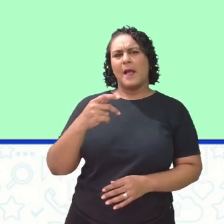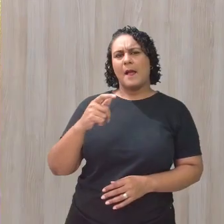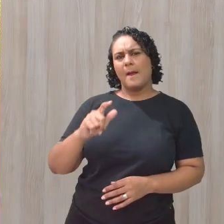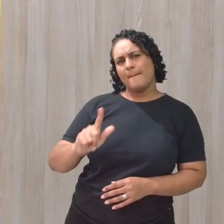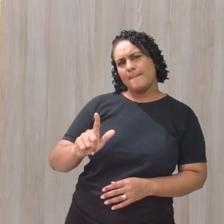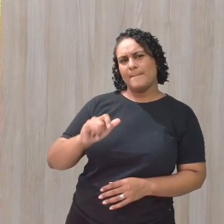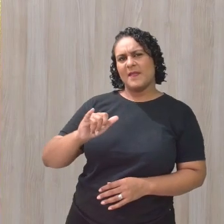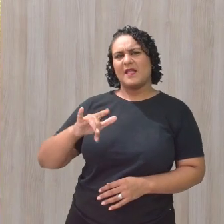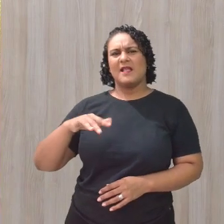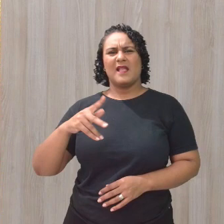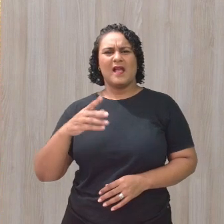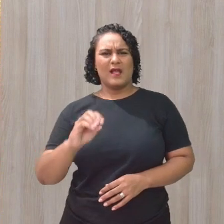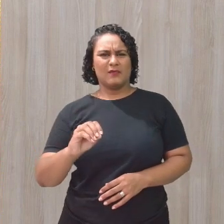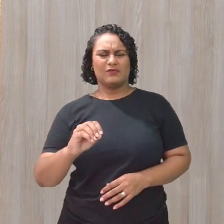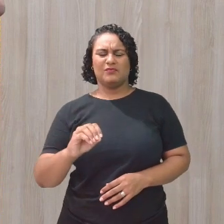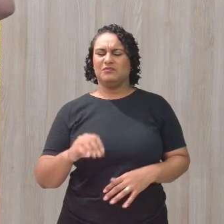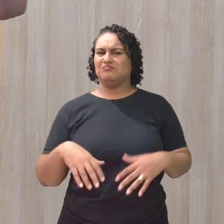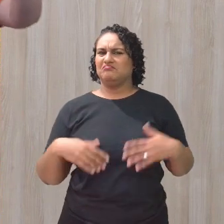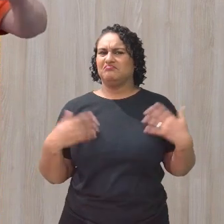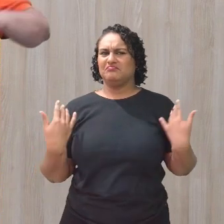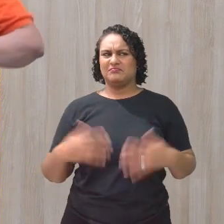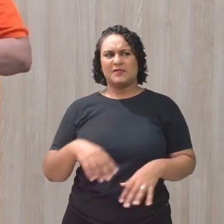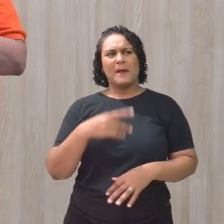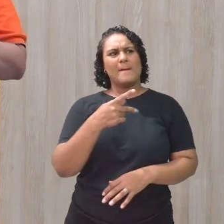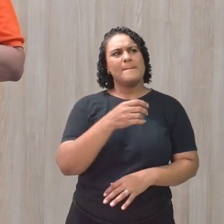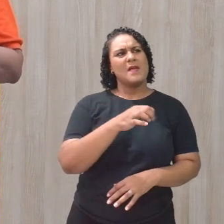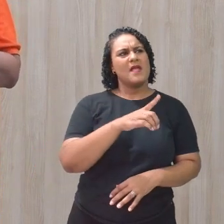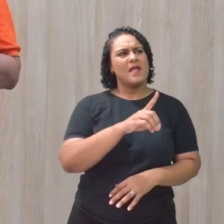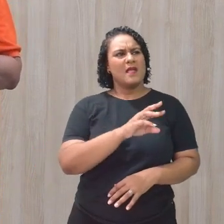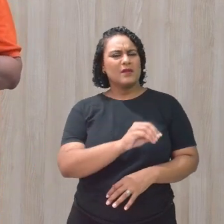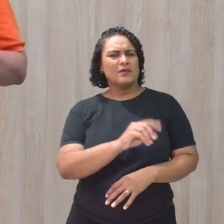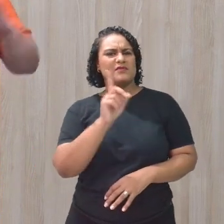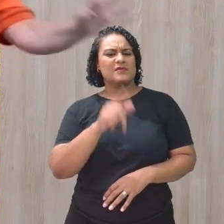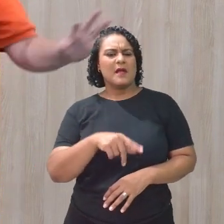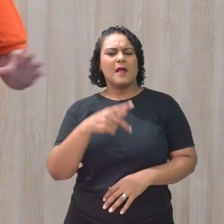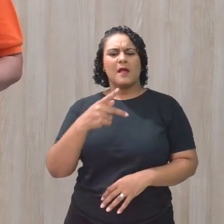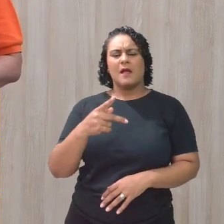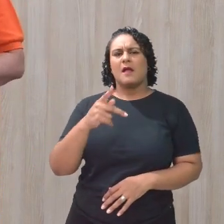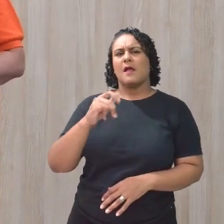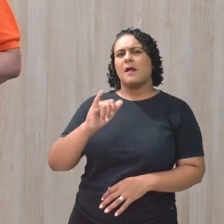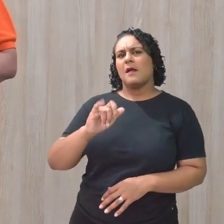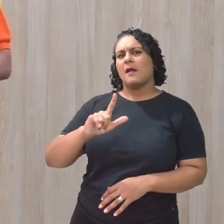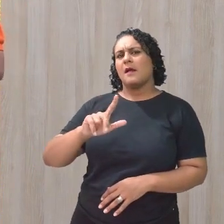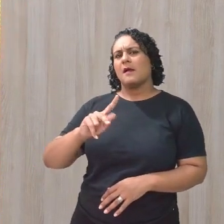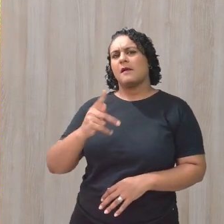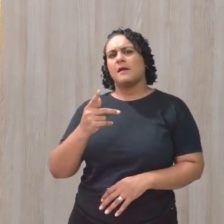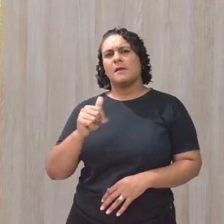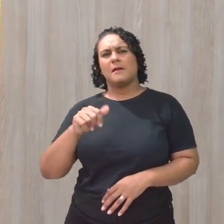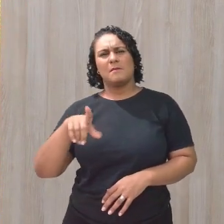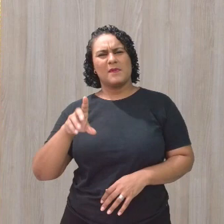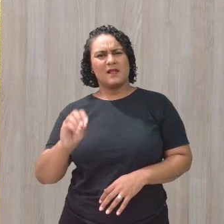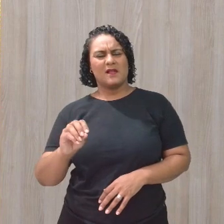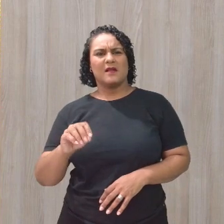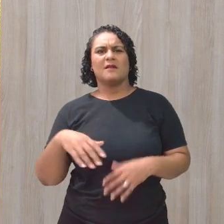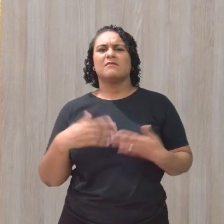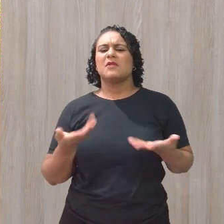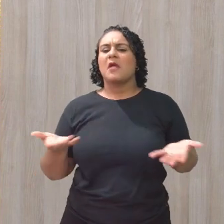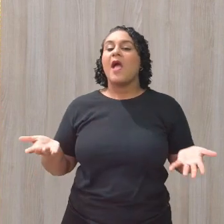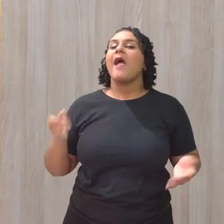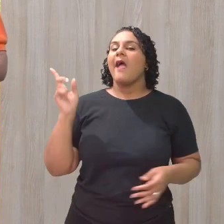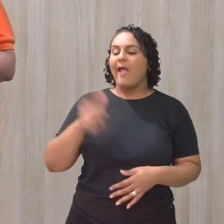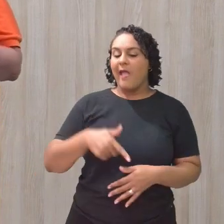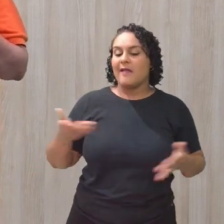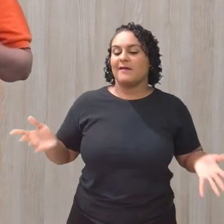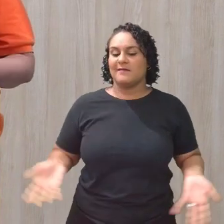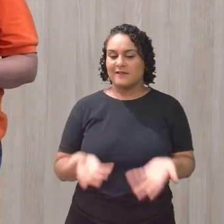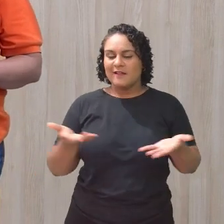linguagem coloquial. Pedro está pilhando Manuel, não é? O que é isso? Colocar pilha, é